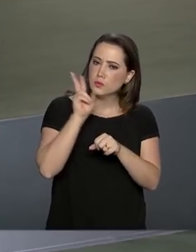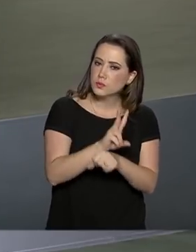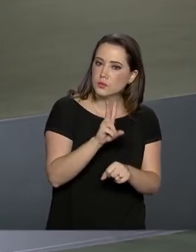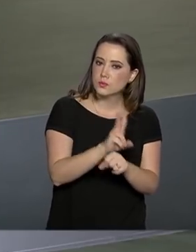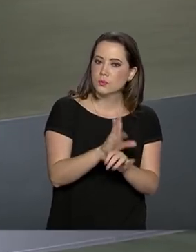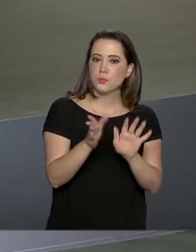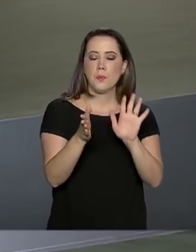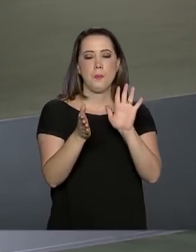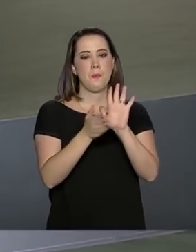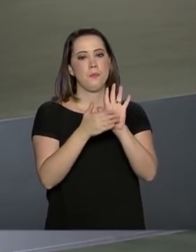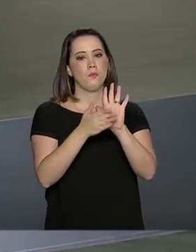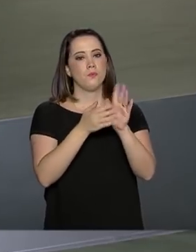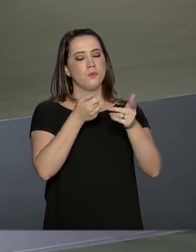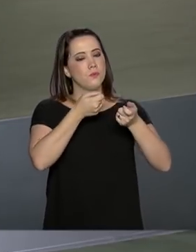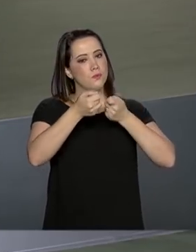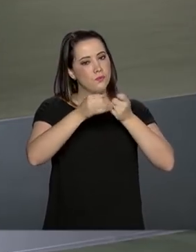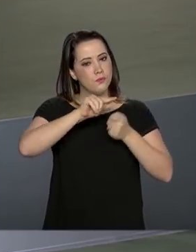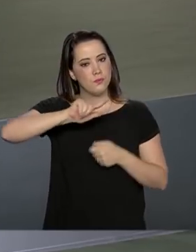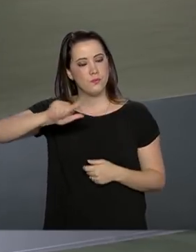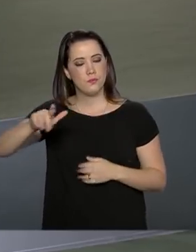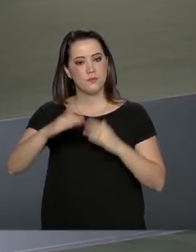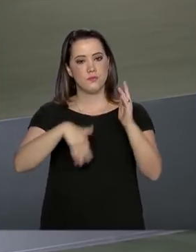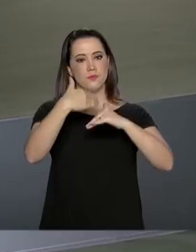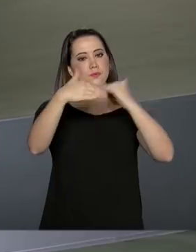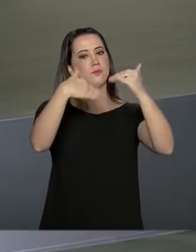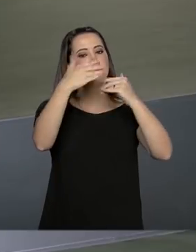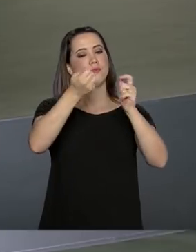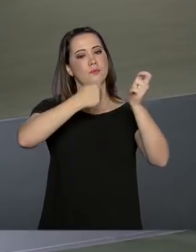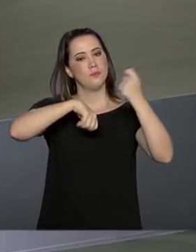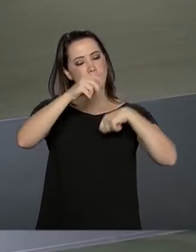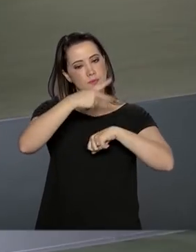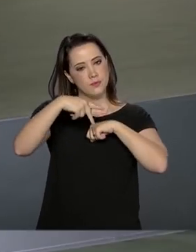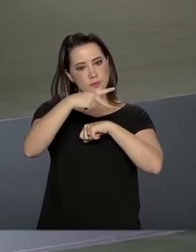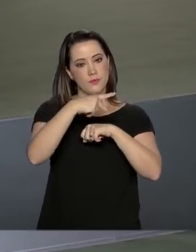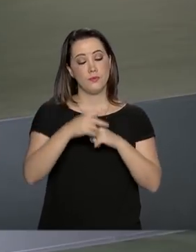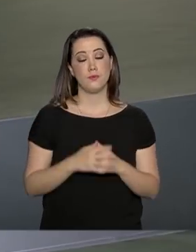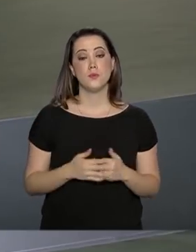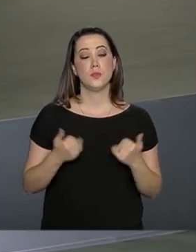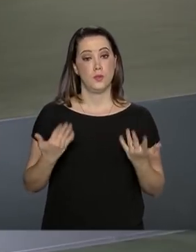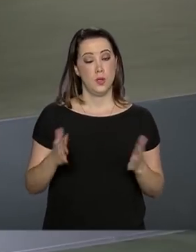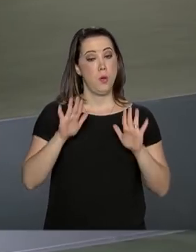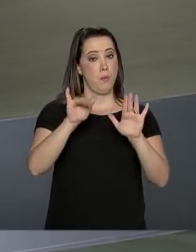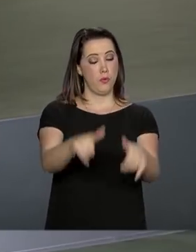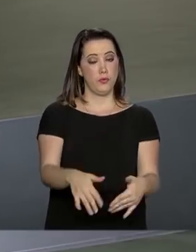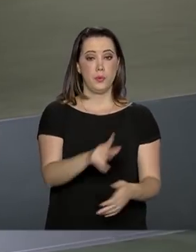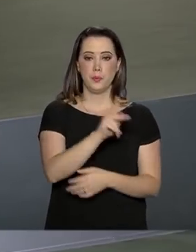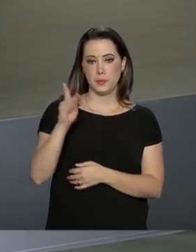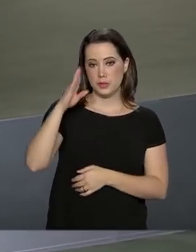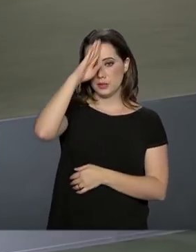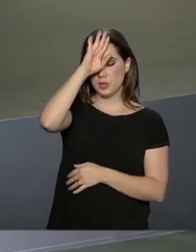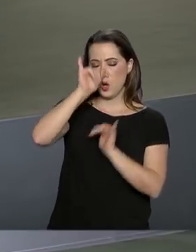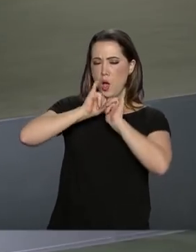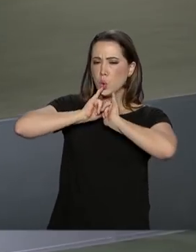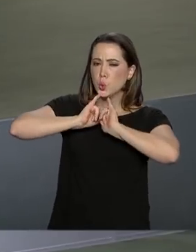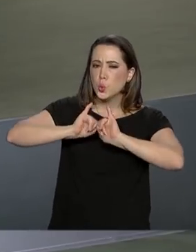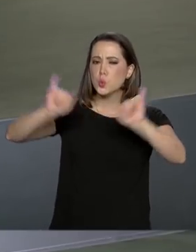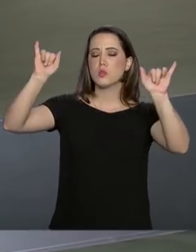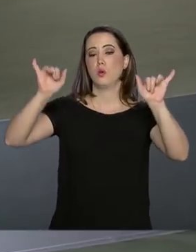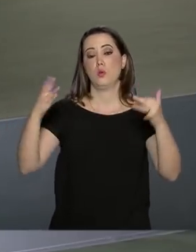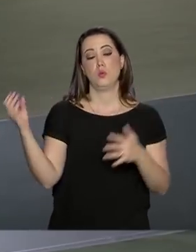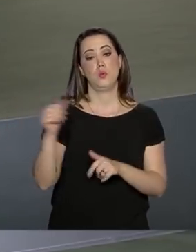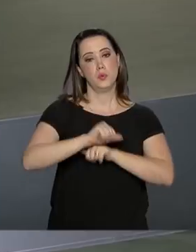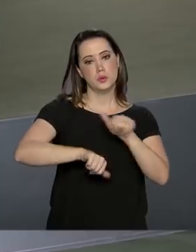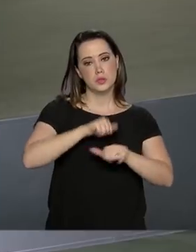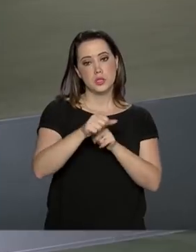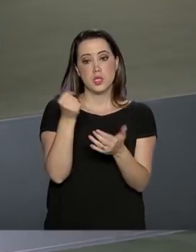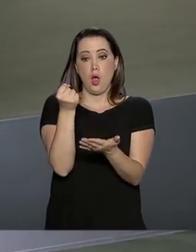a proposta para o equilíbrio fiscal e o crescimento econômico no país. Por fim, o presidente anunciou mudanças na